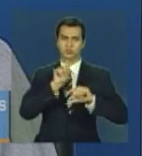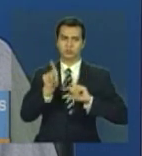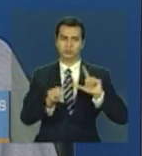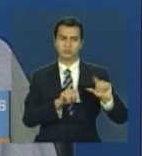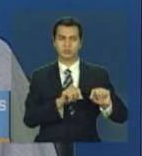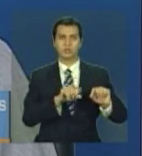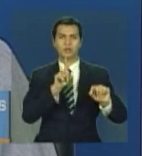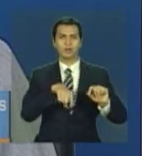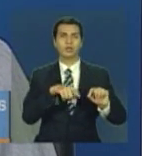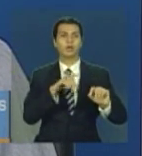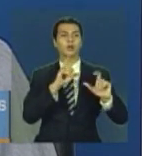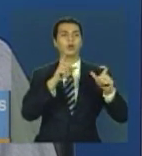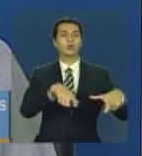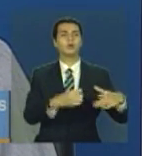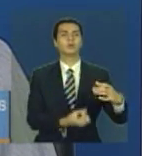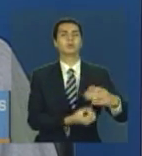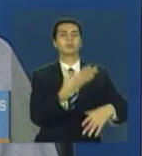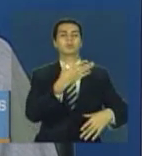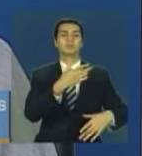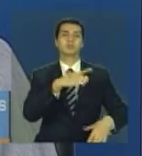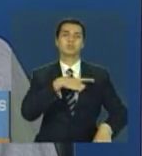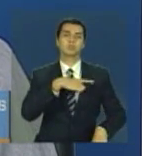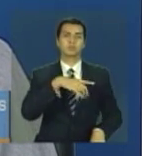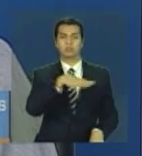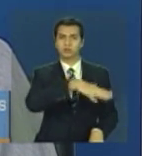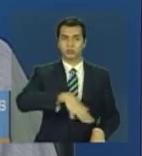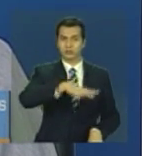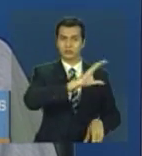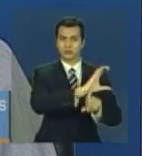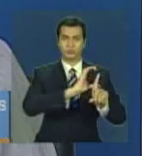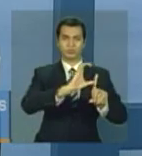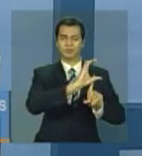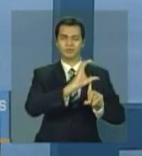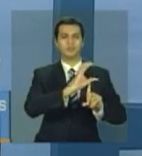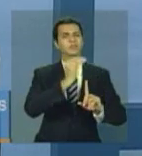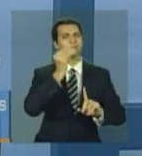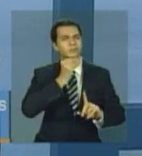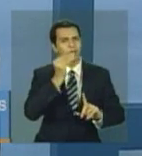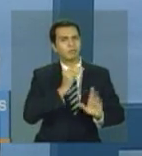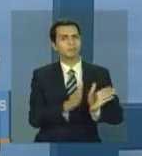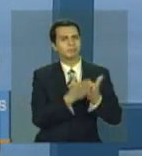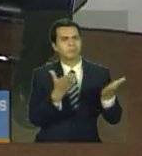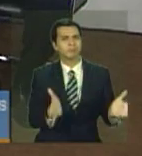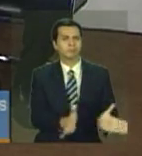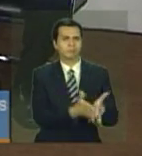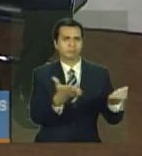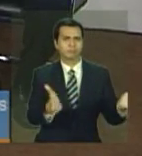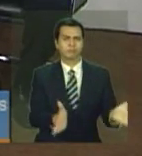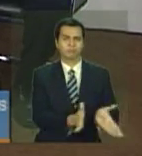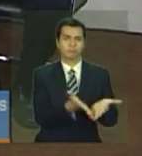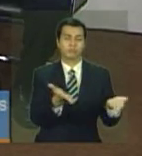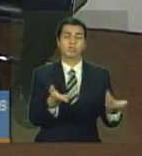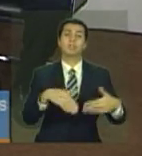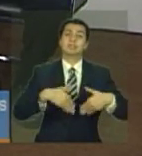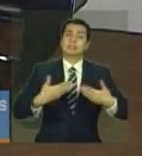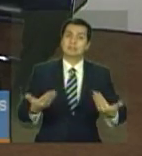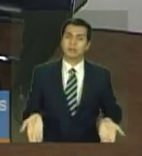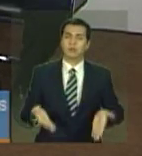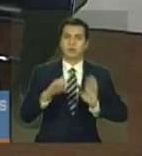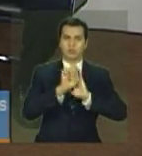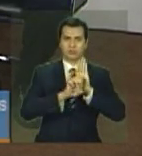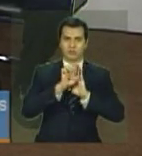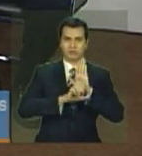de vulnerabilidade, né, de comunidades que são muito vulneráveis. Então, os editais das cozinhas